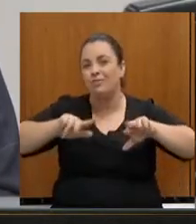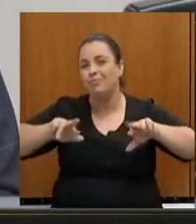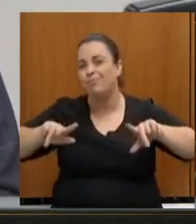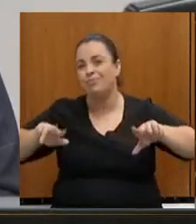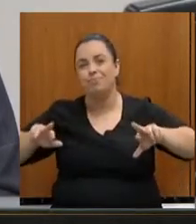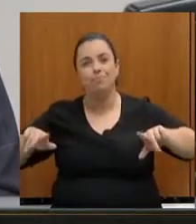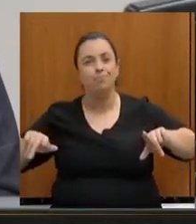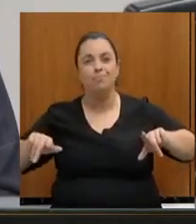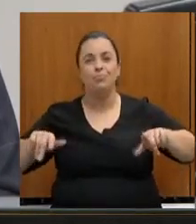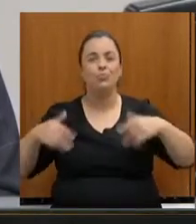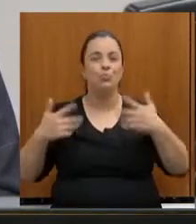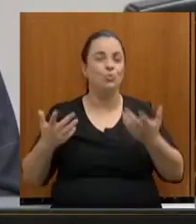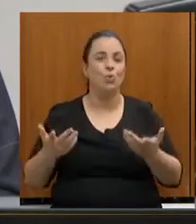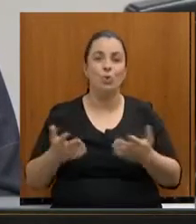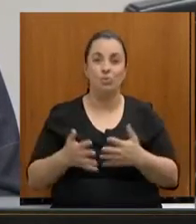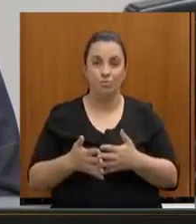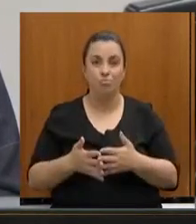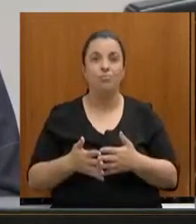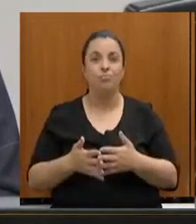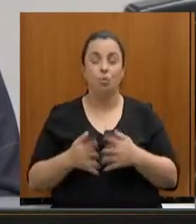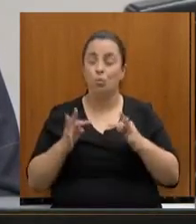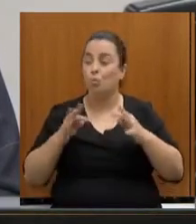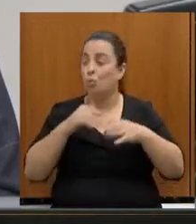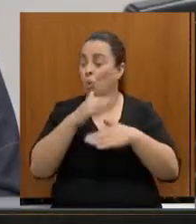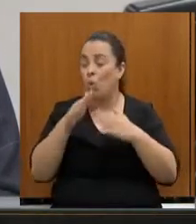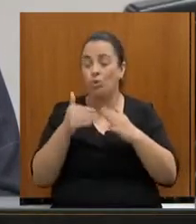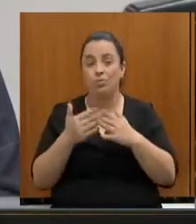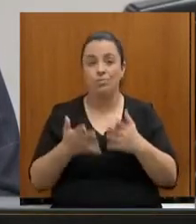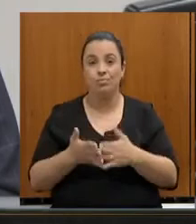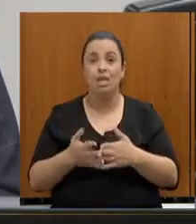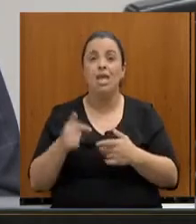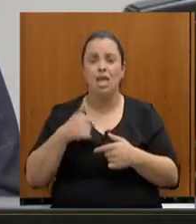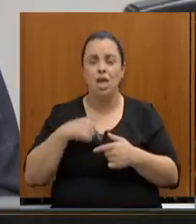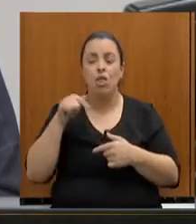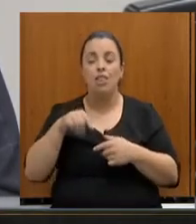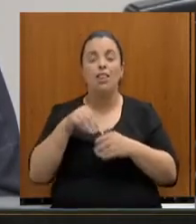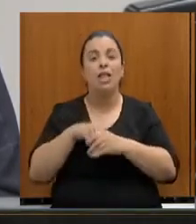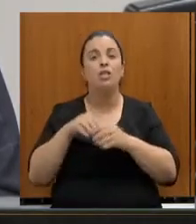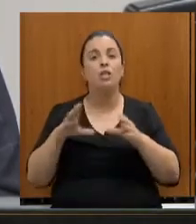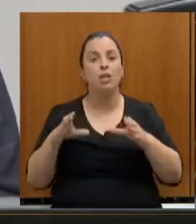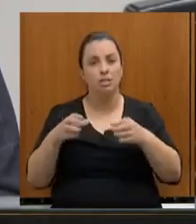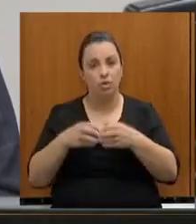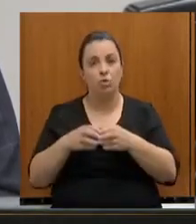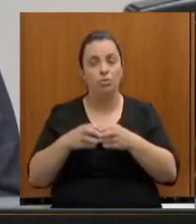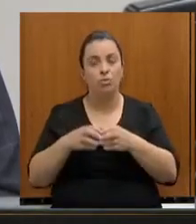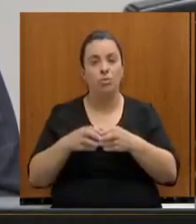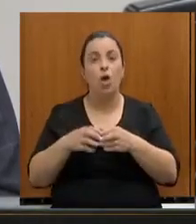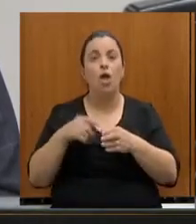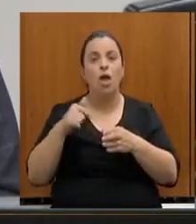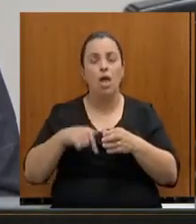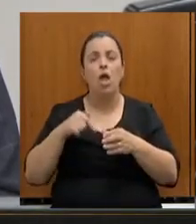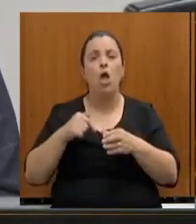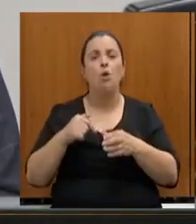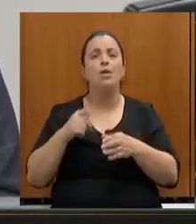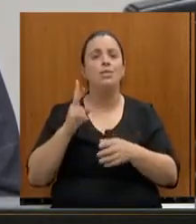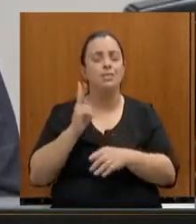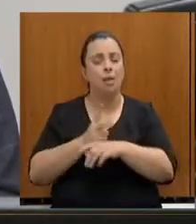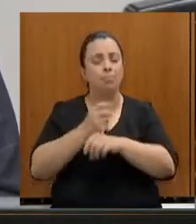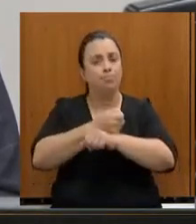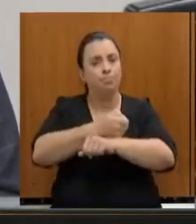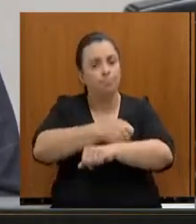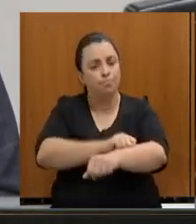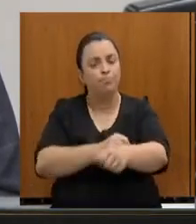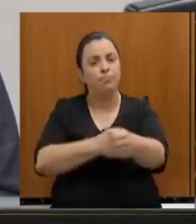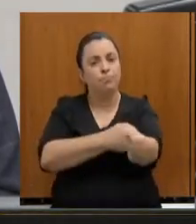contra exóticas e vou trazer nessa comissão e vou buscar e com todas as forças